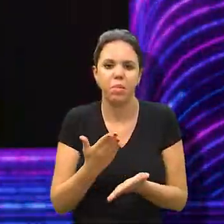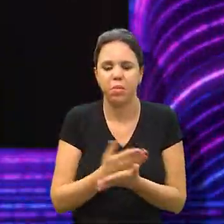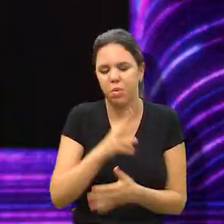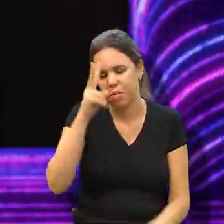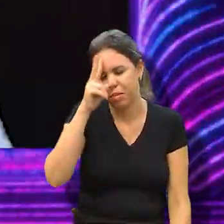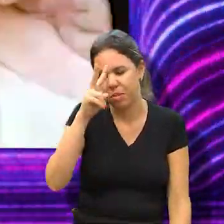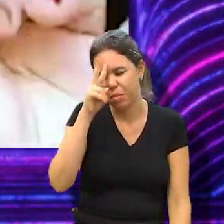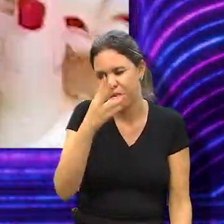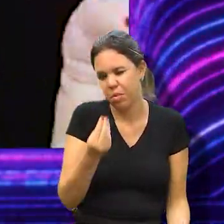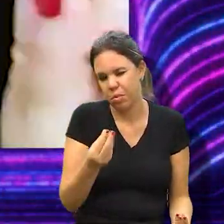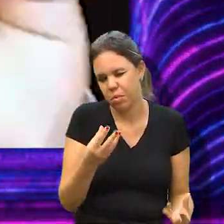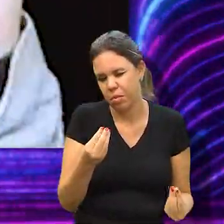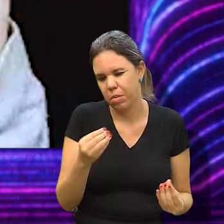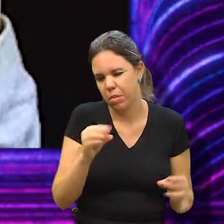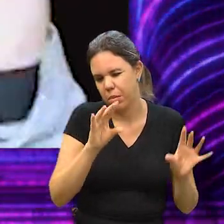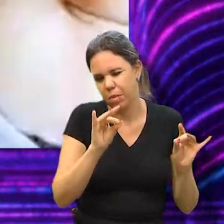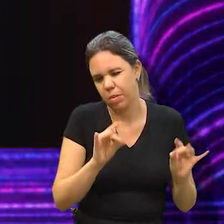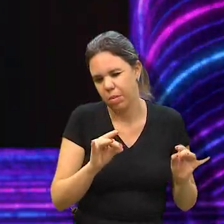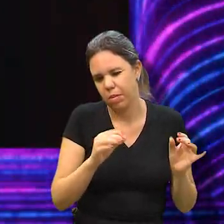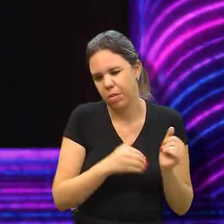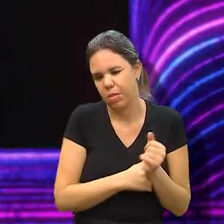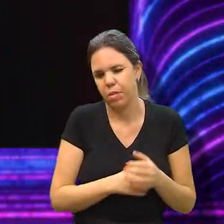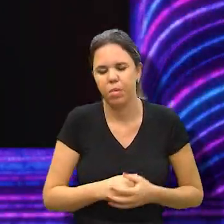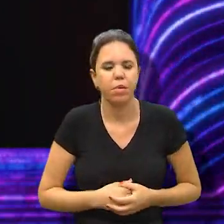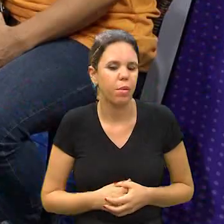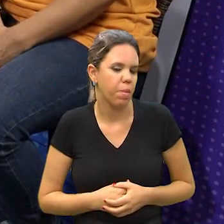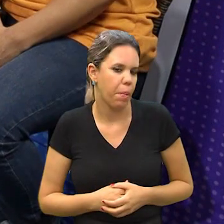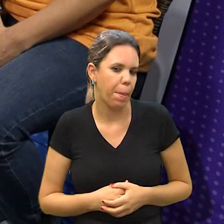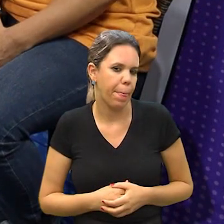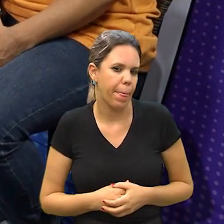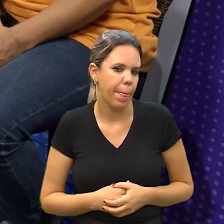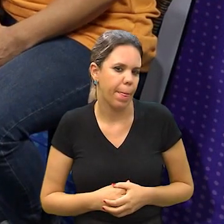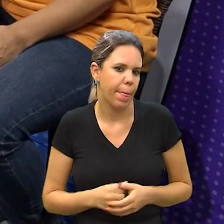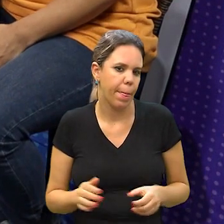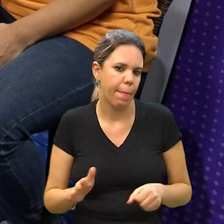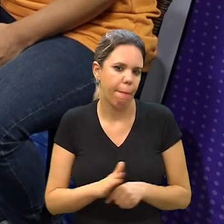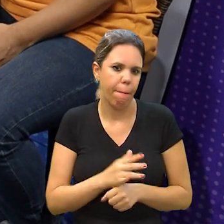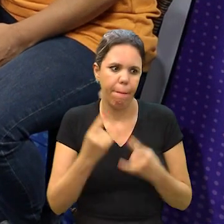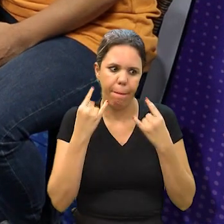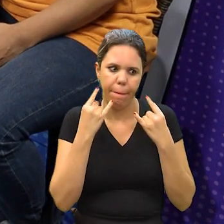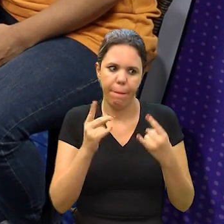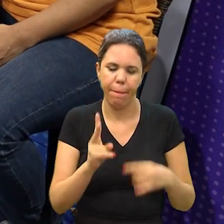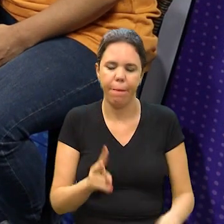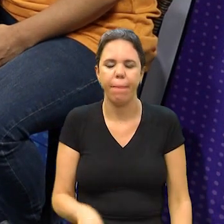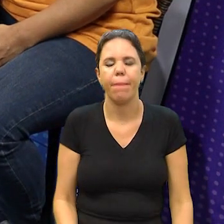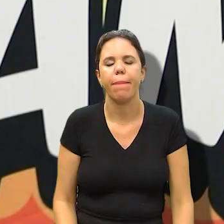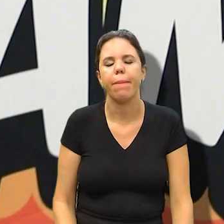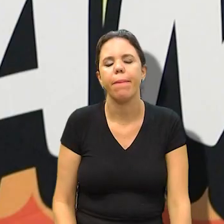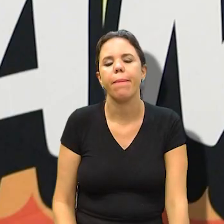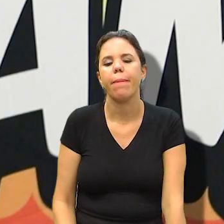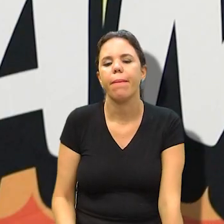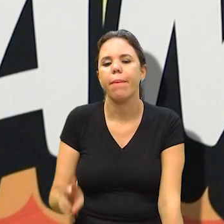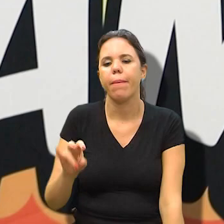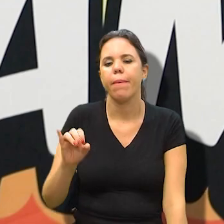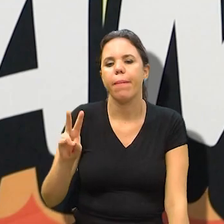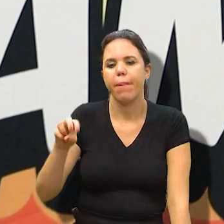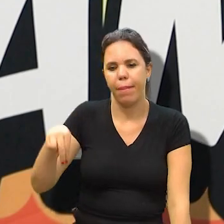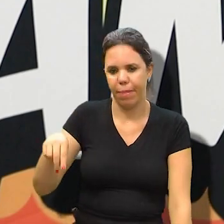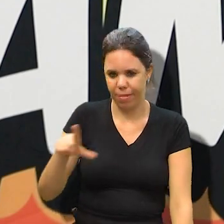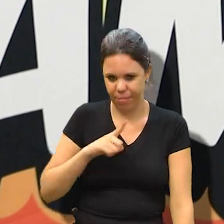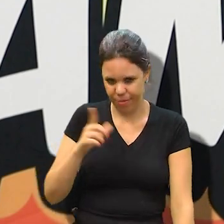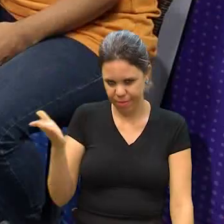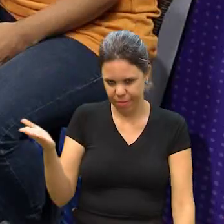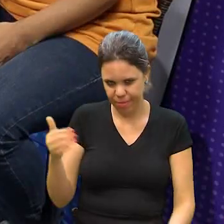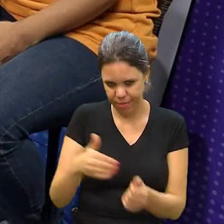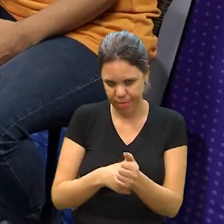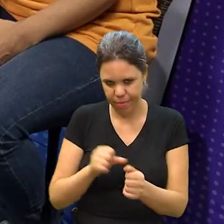O livro está cheio de pequenos detalhes assim que instigam o leitor a continuar. A Vivian tem um pequeno